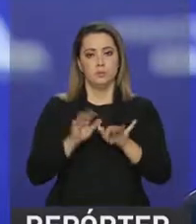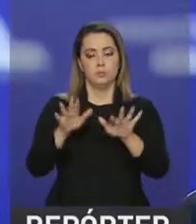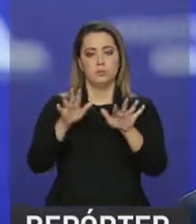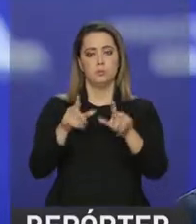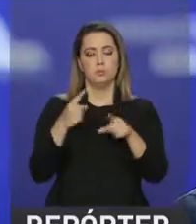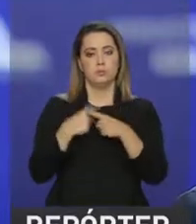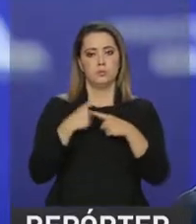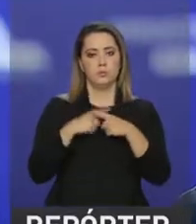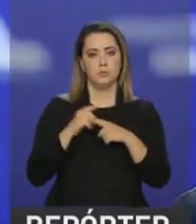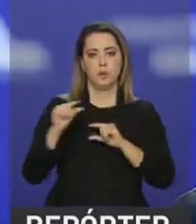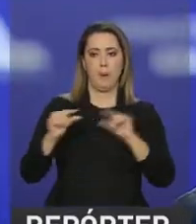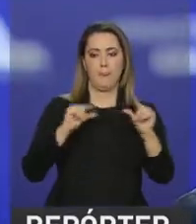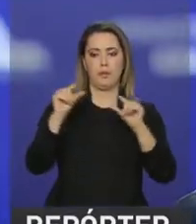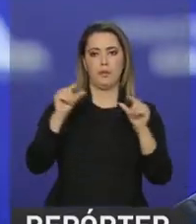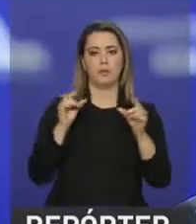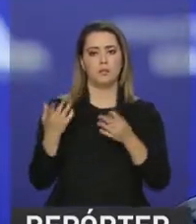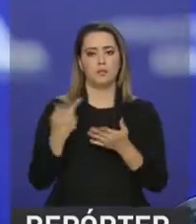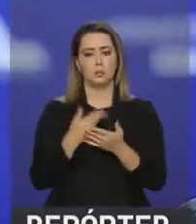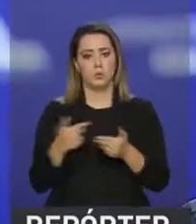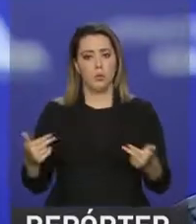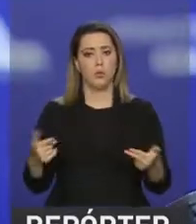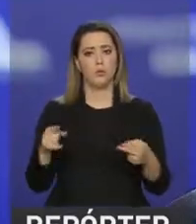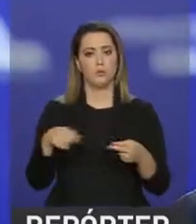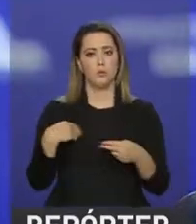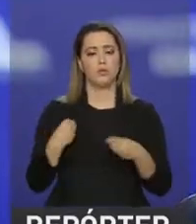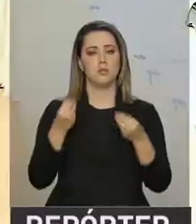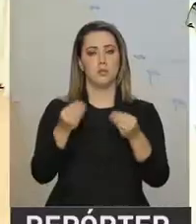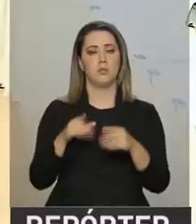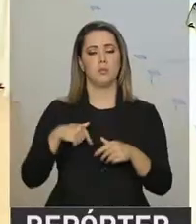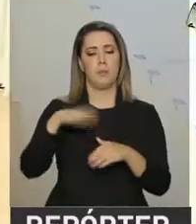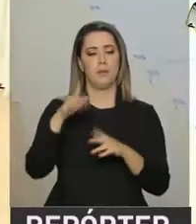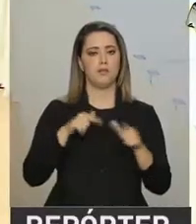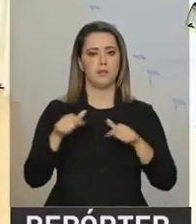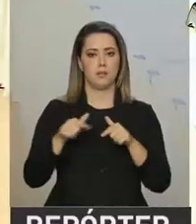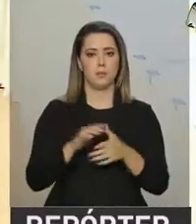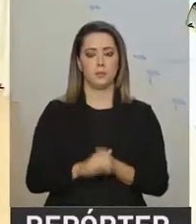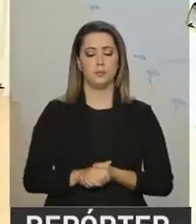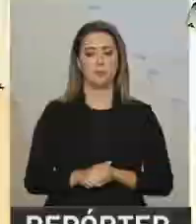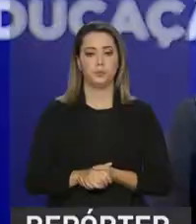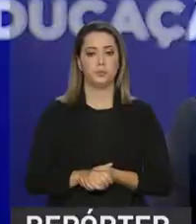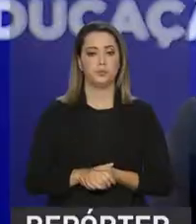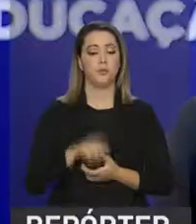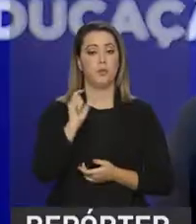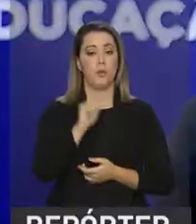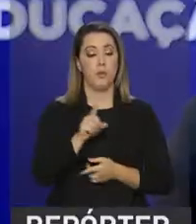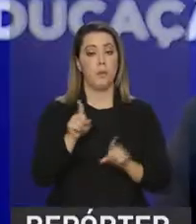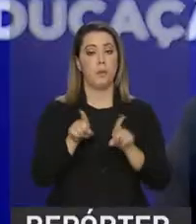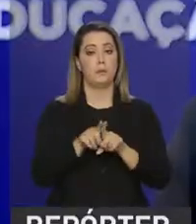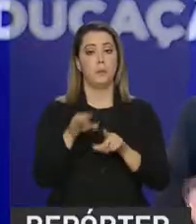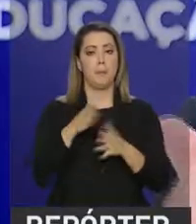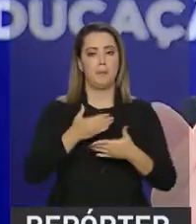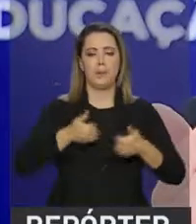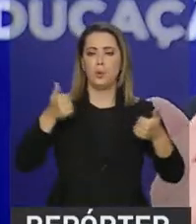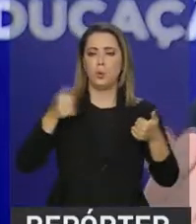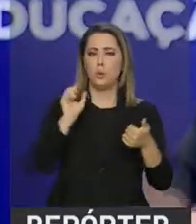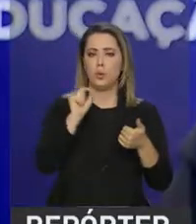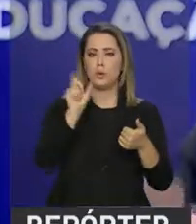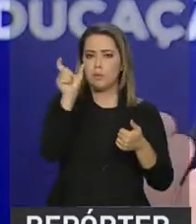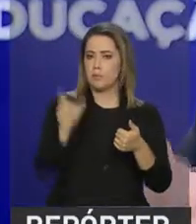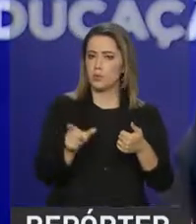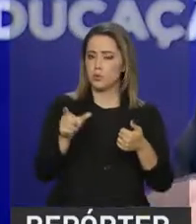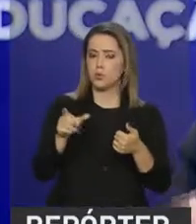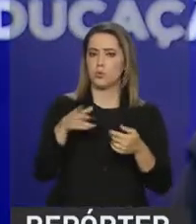porque são os pequenos negócios no brasil que sabidamente dar mais emprego a intenção do i é aprimorar o perfil do empreendedor